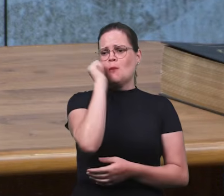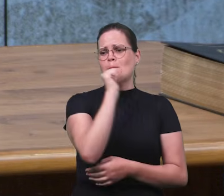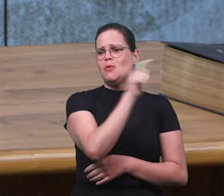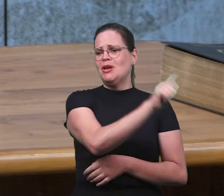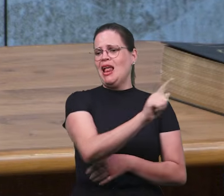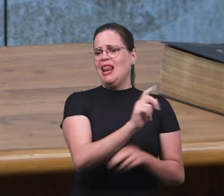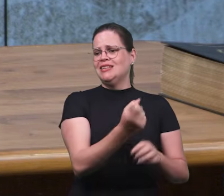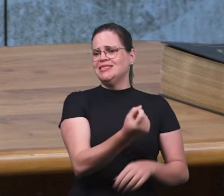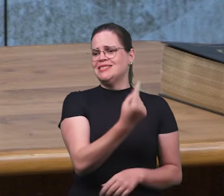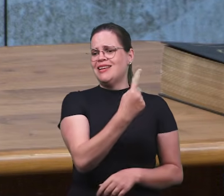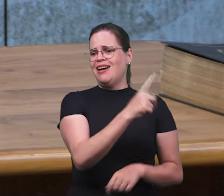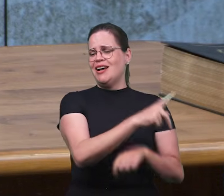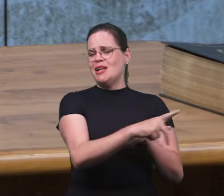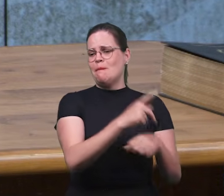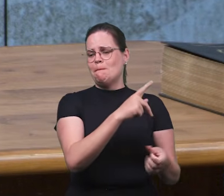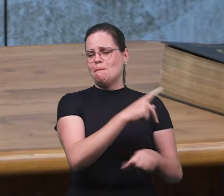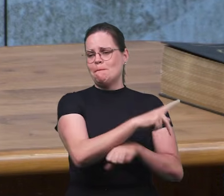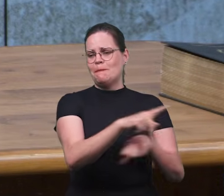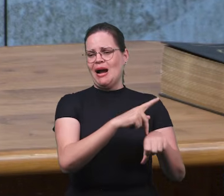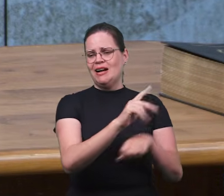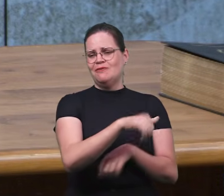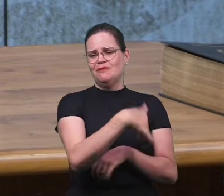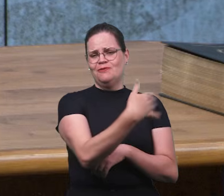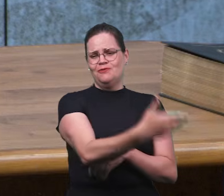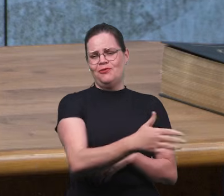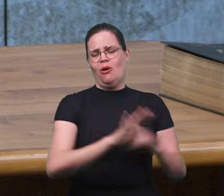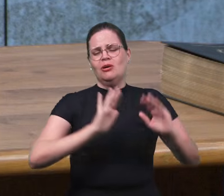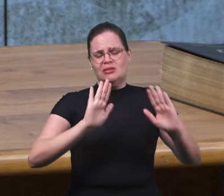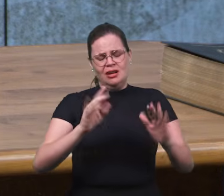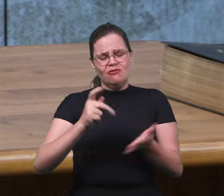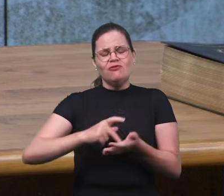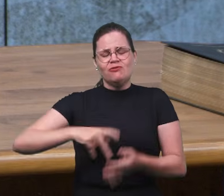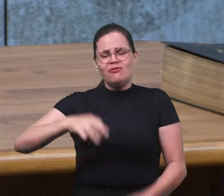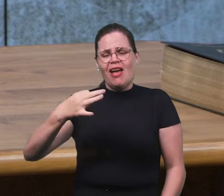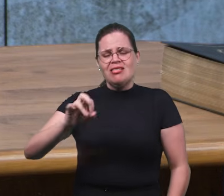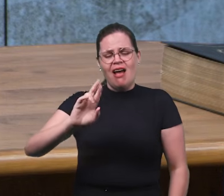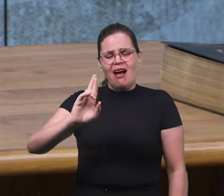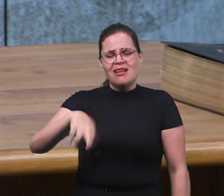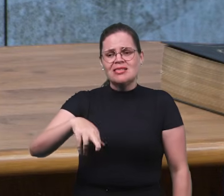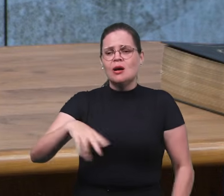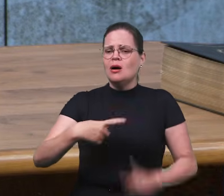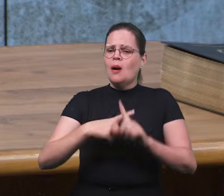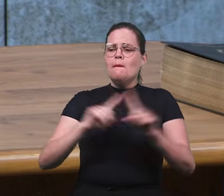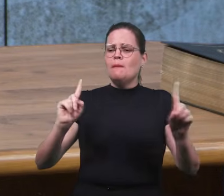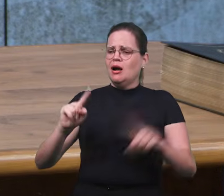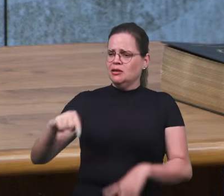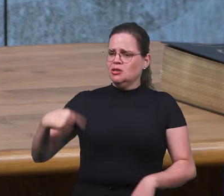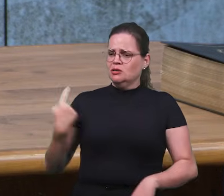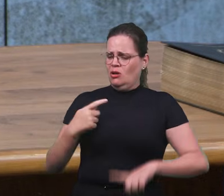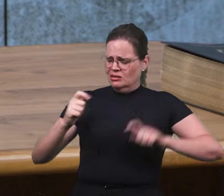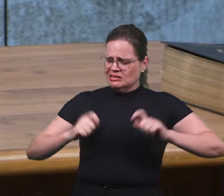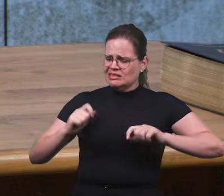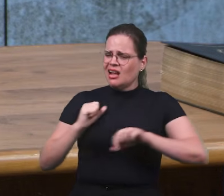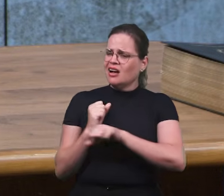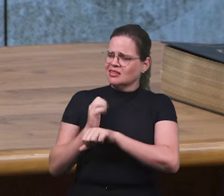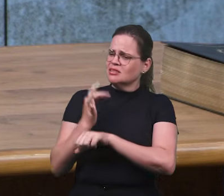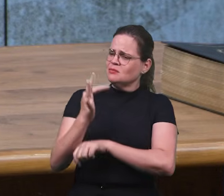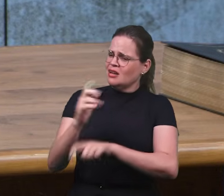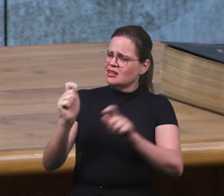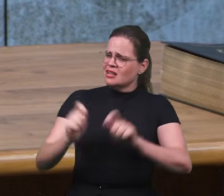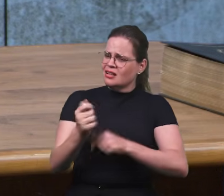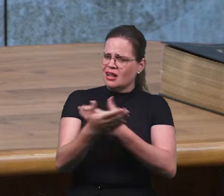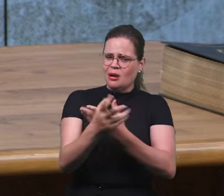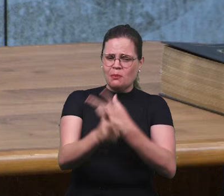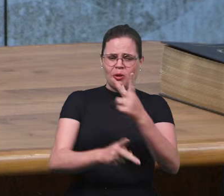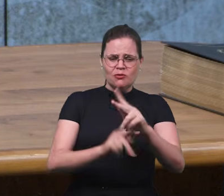estranhas do povo da terra, mas no tocante a isto, ainda há esperança para Israel.